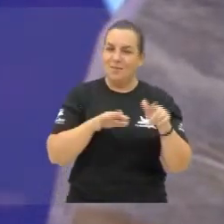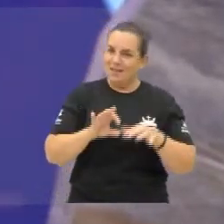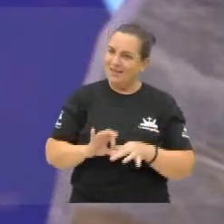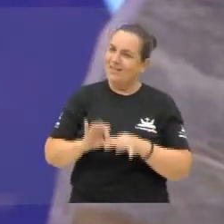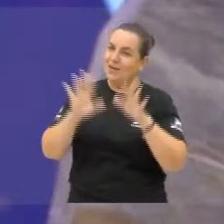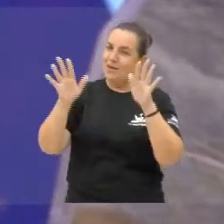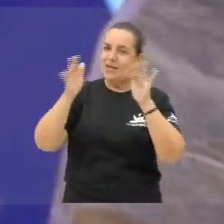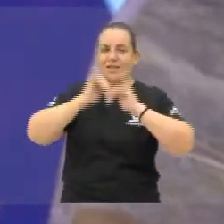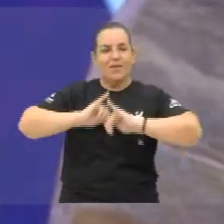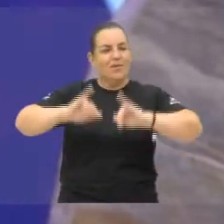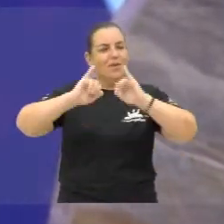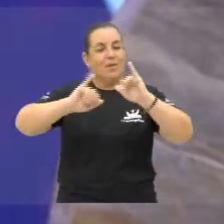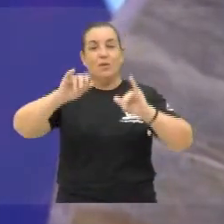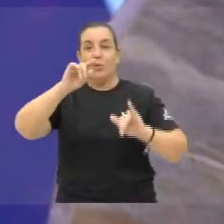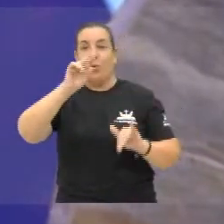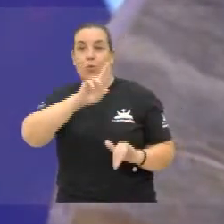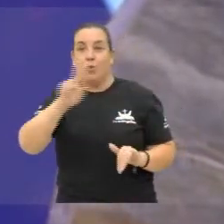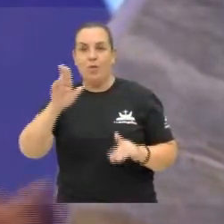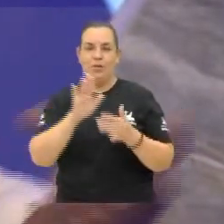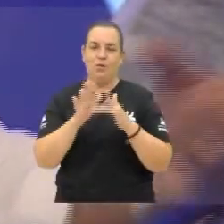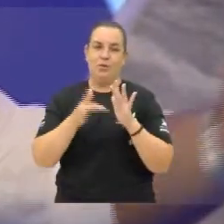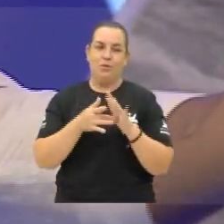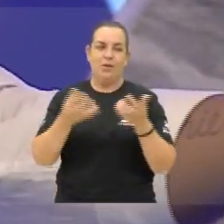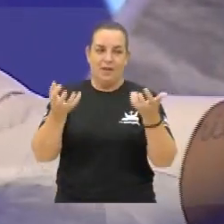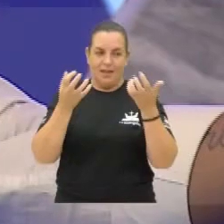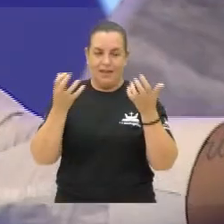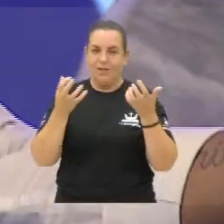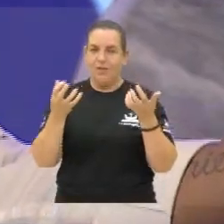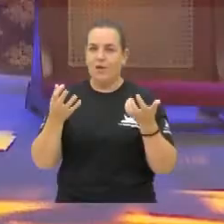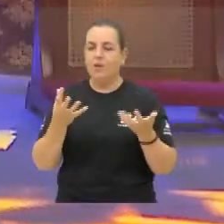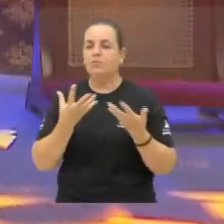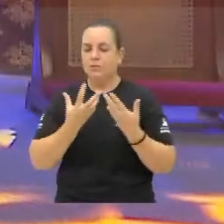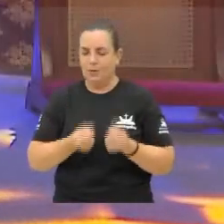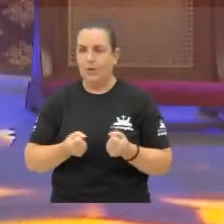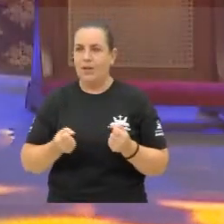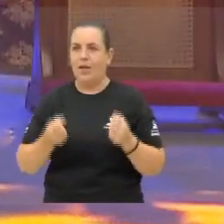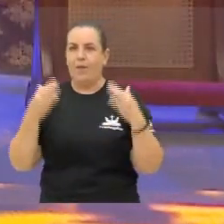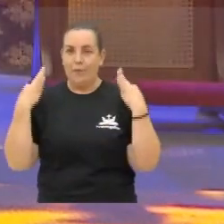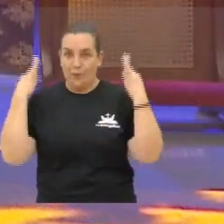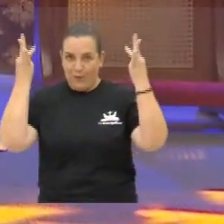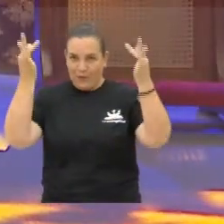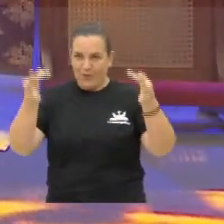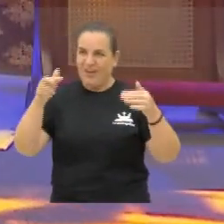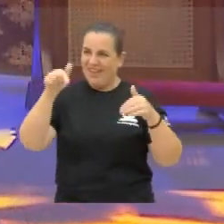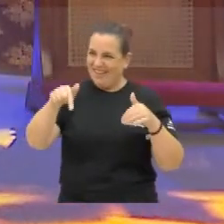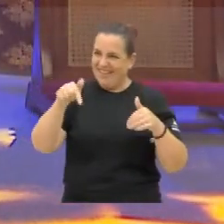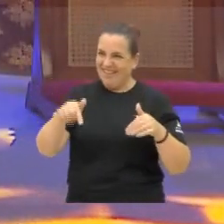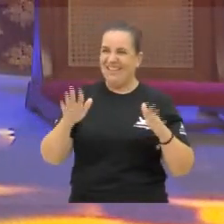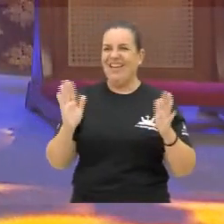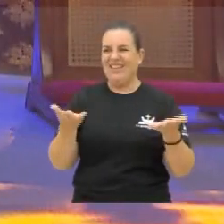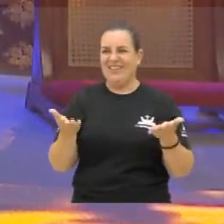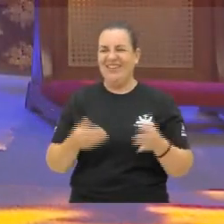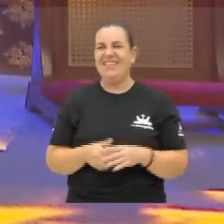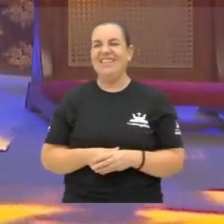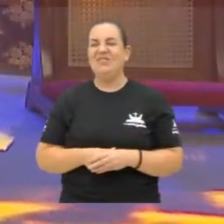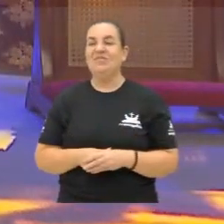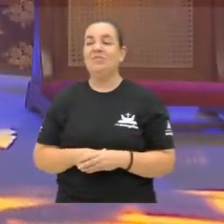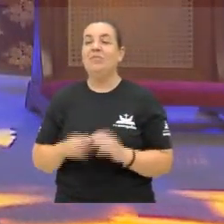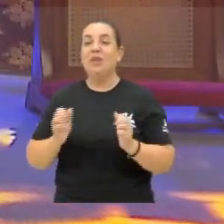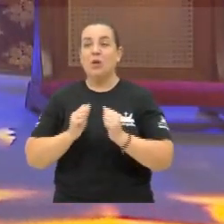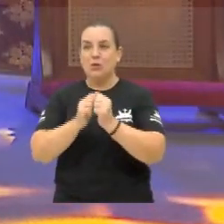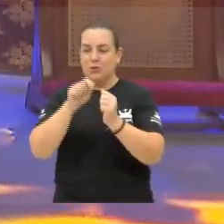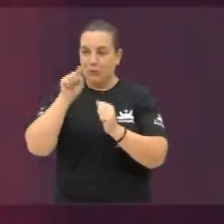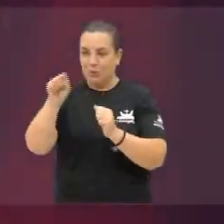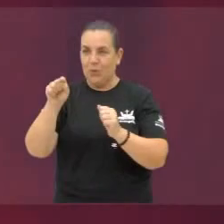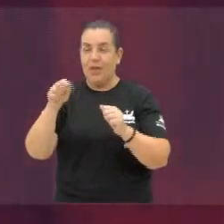o nome de Jesus. Então quero acolher o Frei Gils aqui na cena, no auditório, e junto com ele